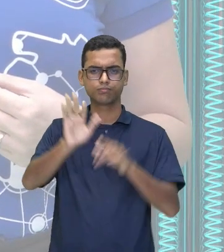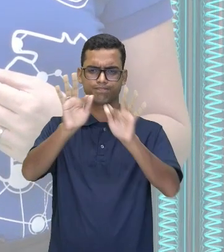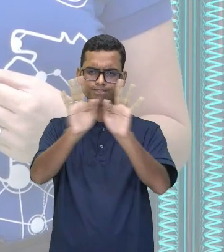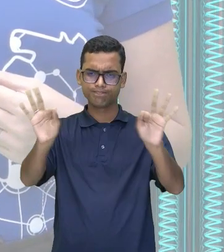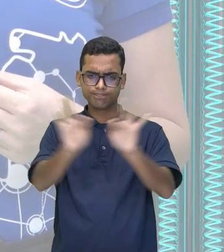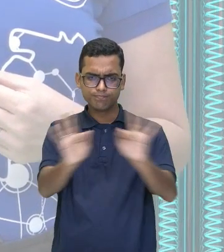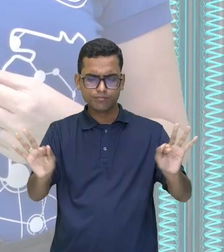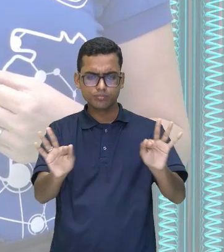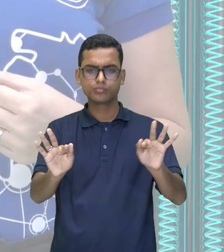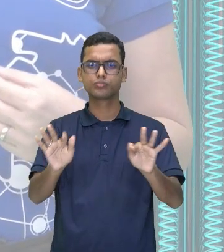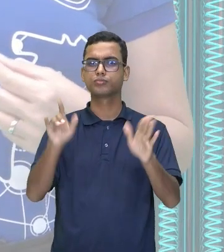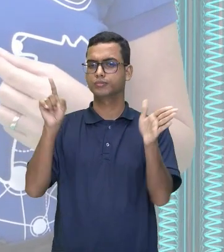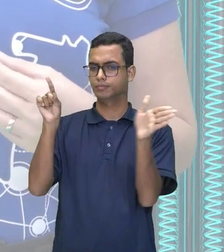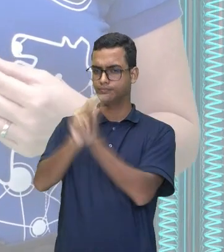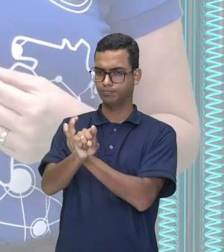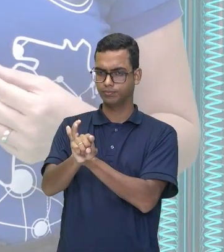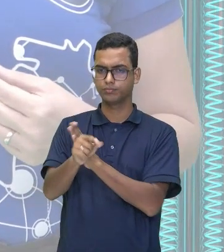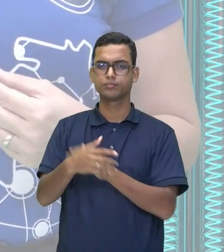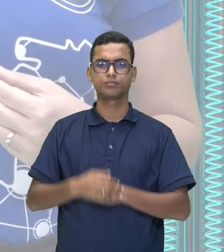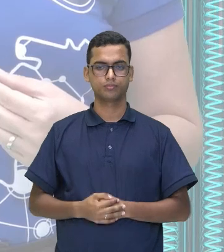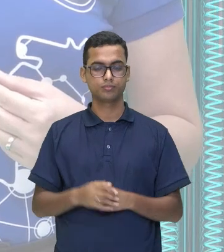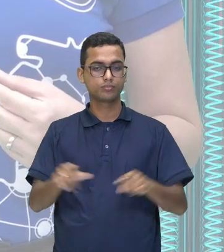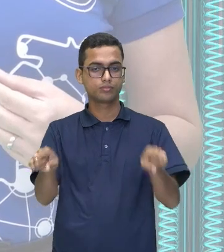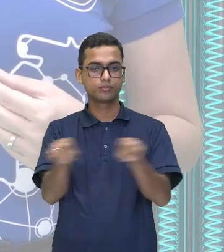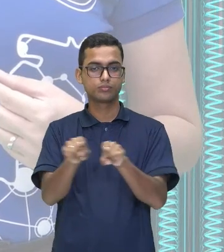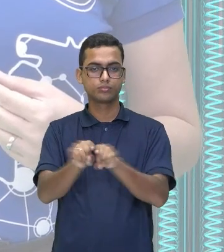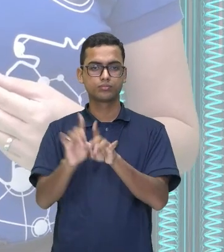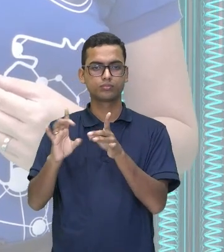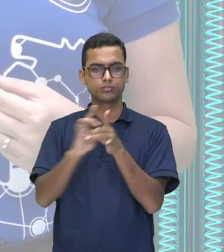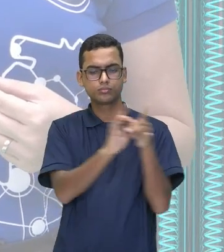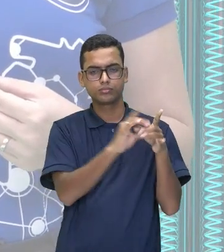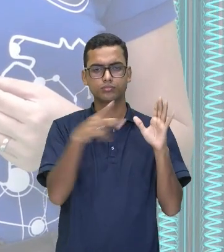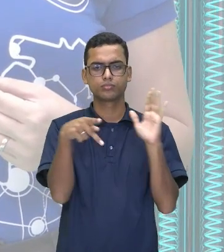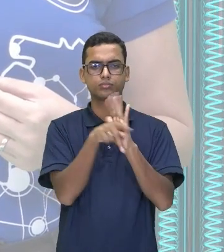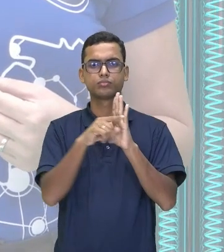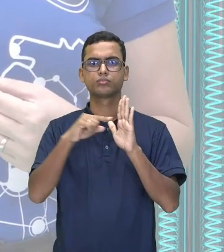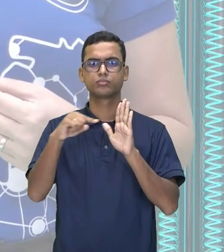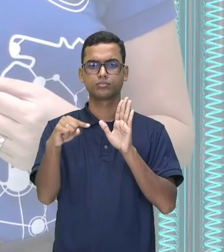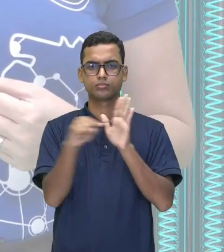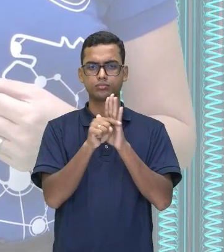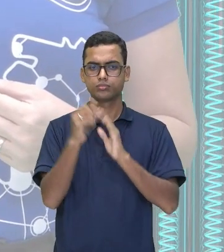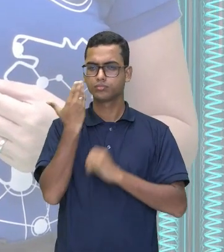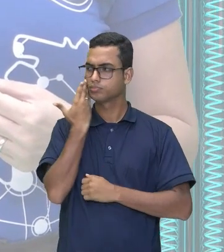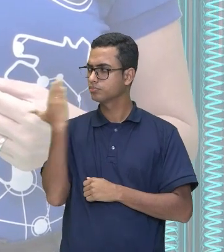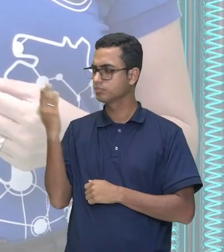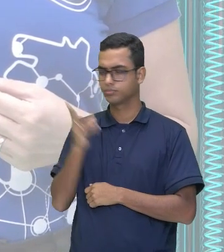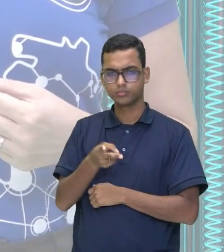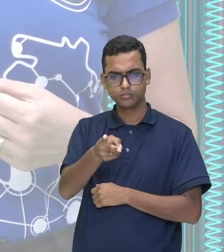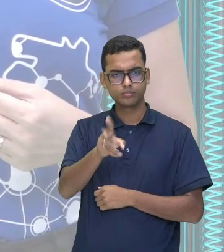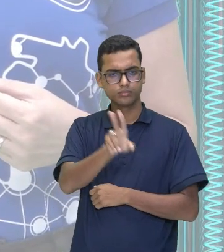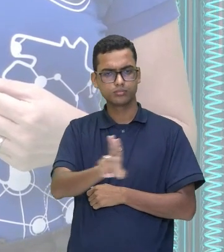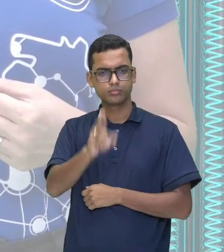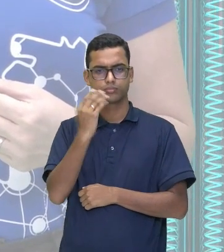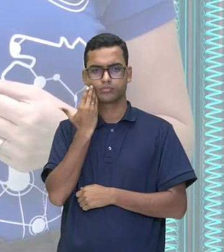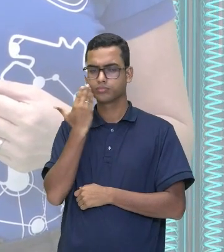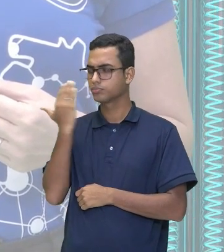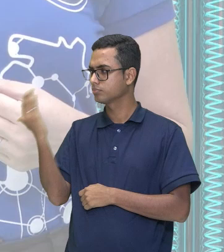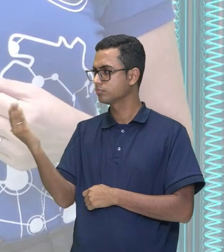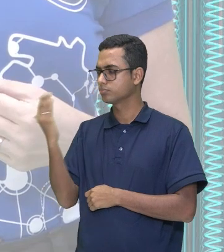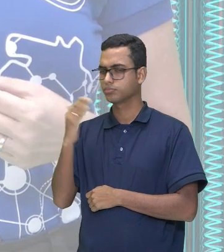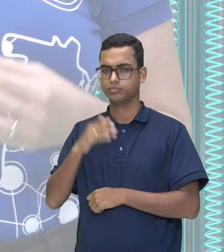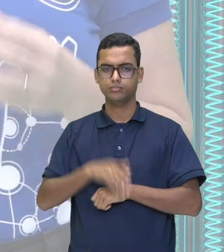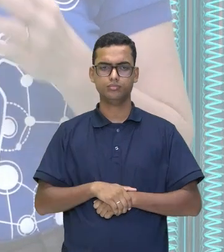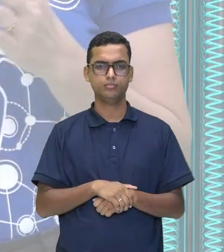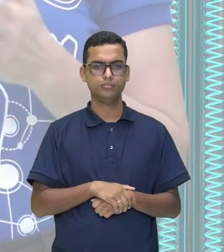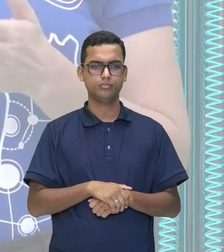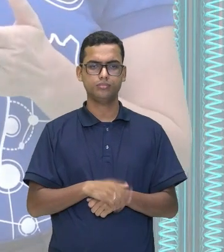forma interrogativa e na forma negativa. Então, você vai sempre ver esta palavra did quando a frase for